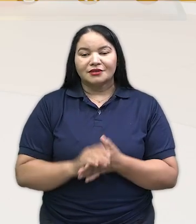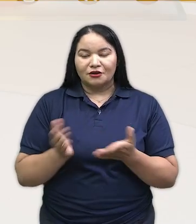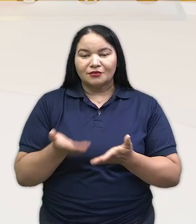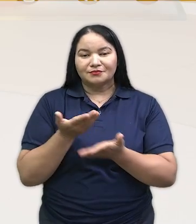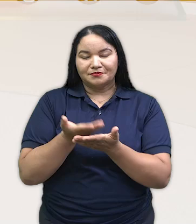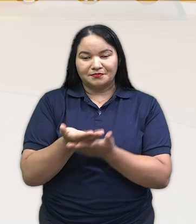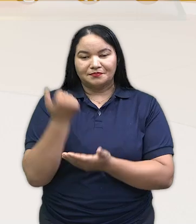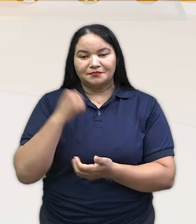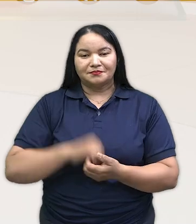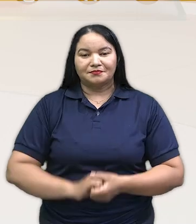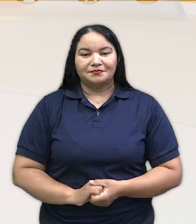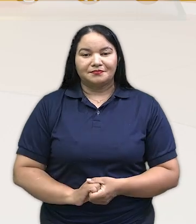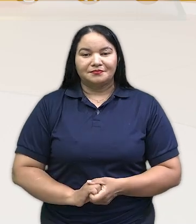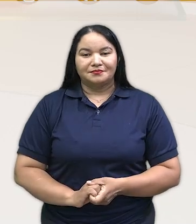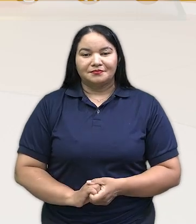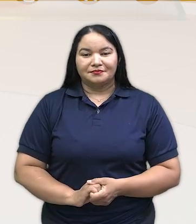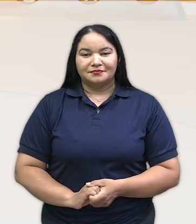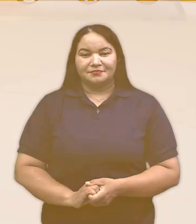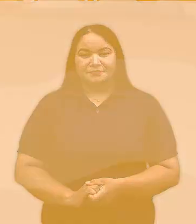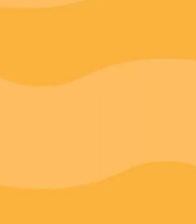de hoje e vamos à aula.